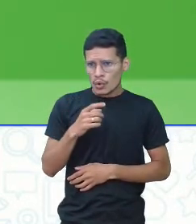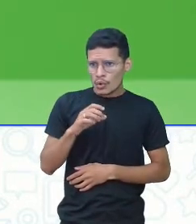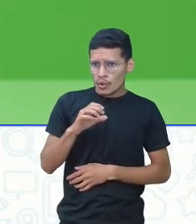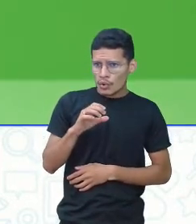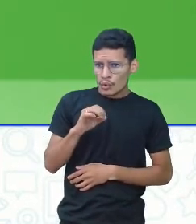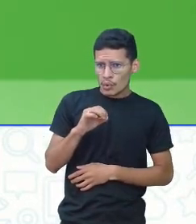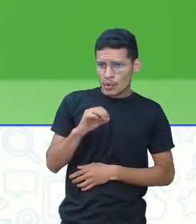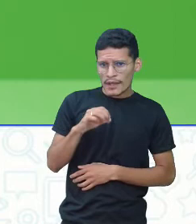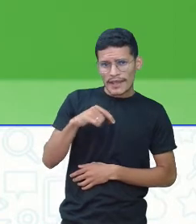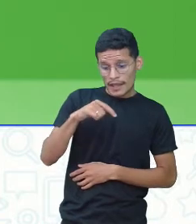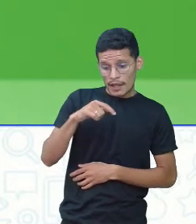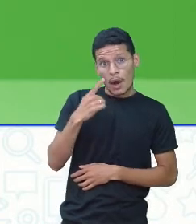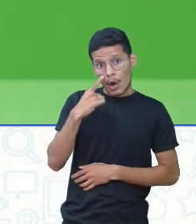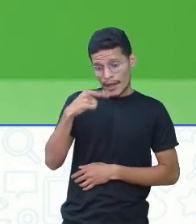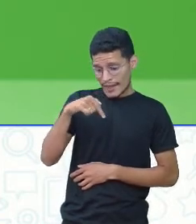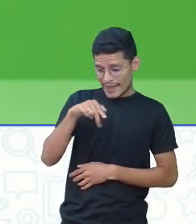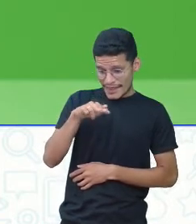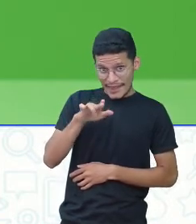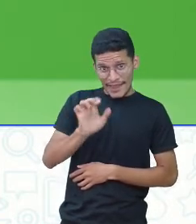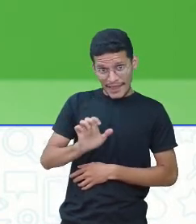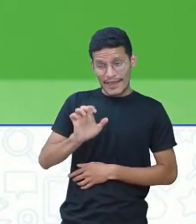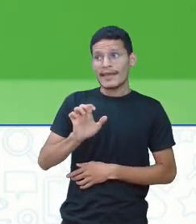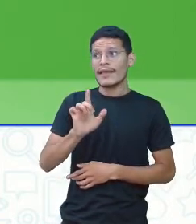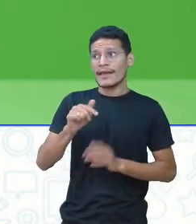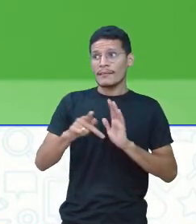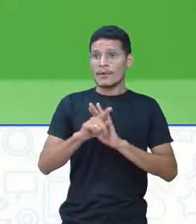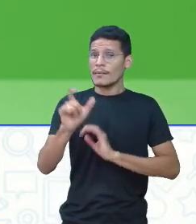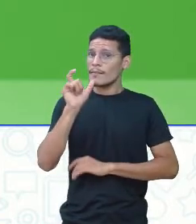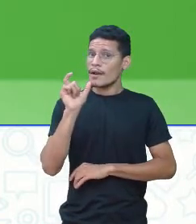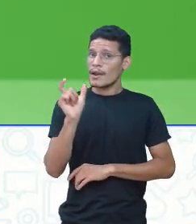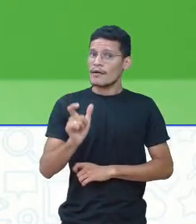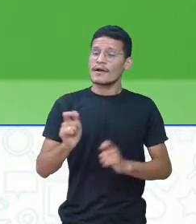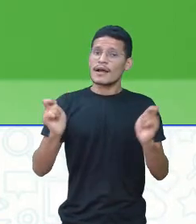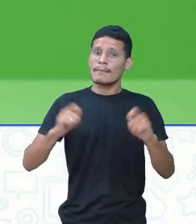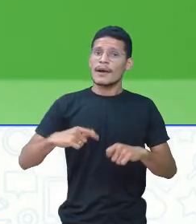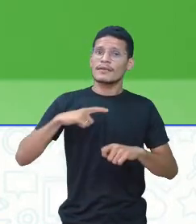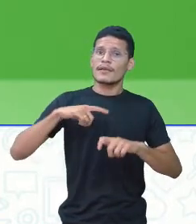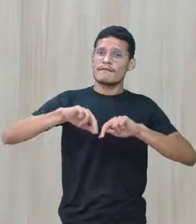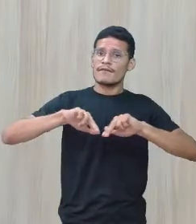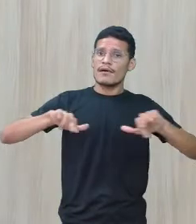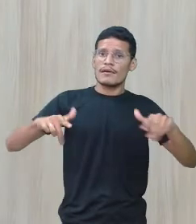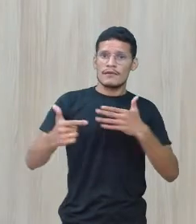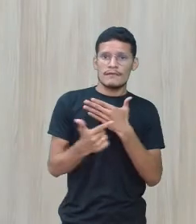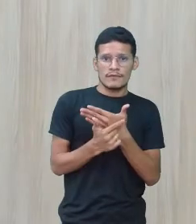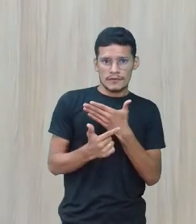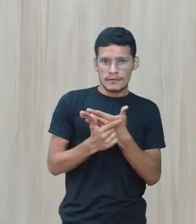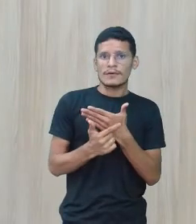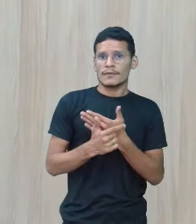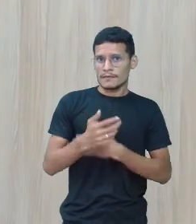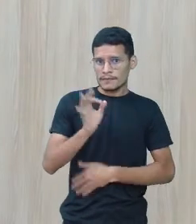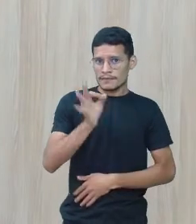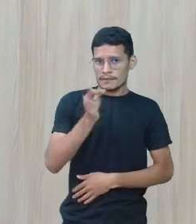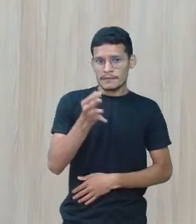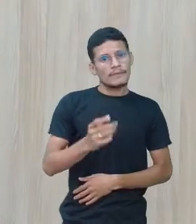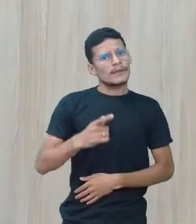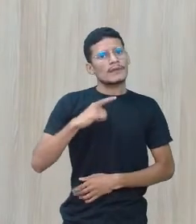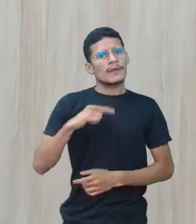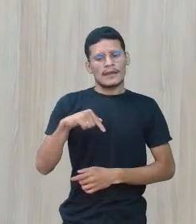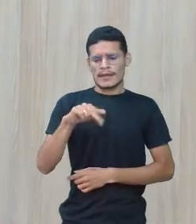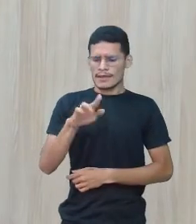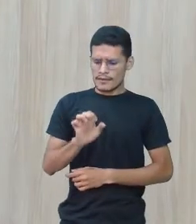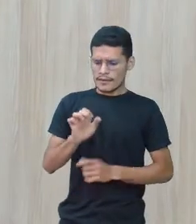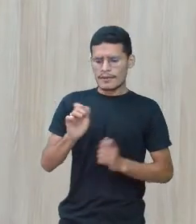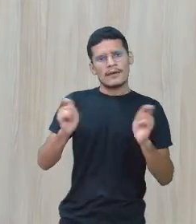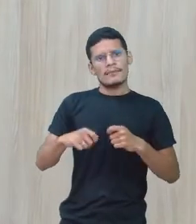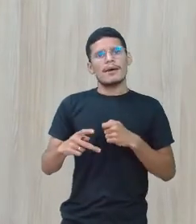uma palavra que vai assumir diversas funções, certo? A gente pode ter o que como um